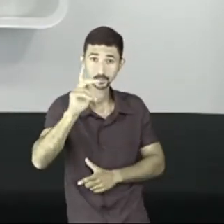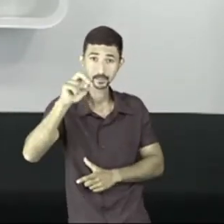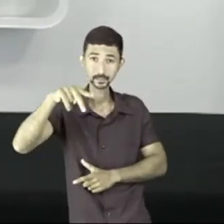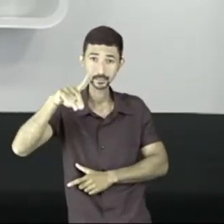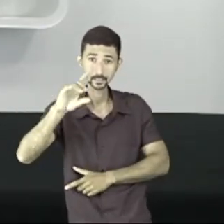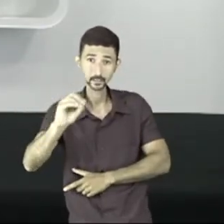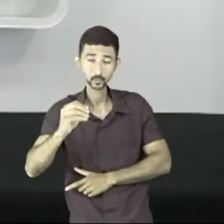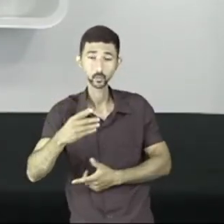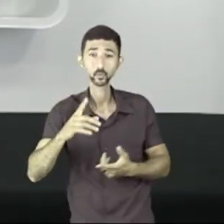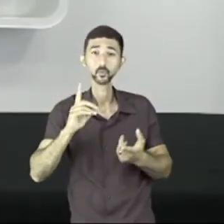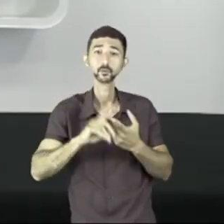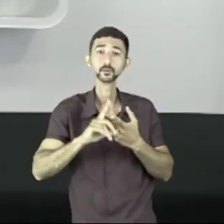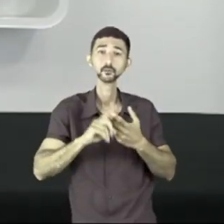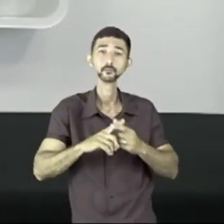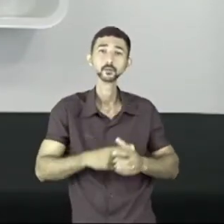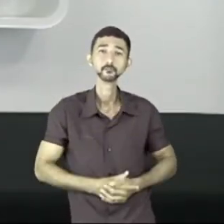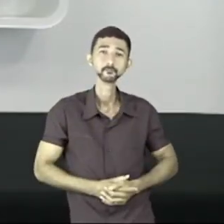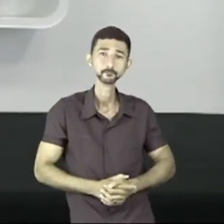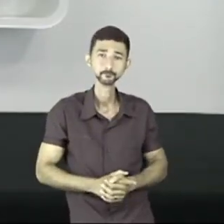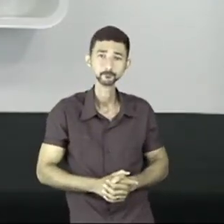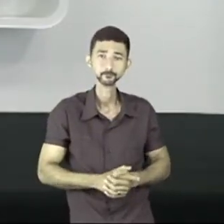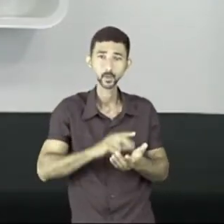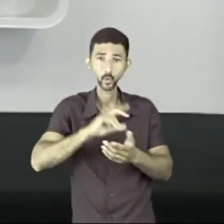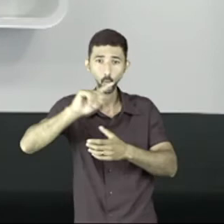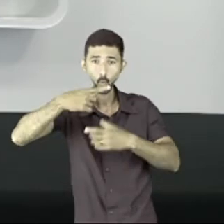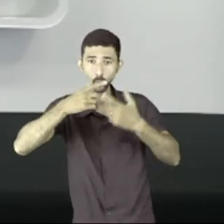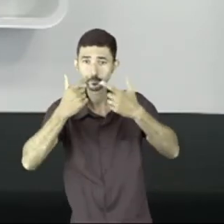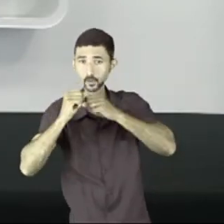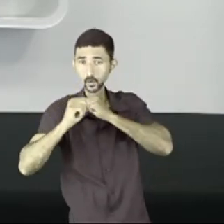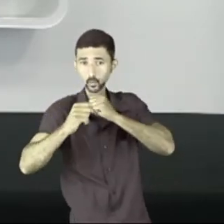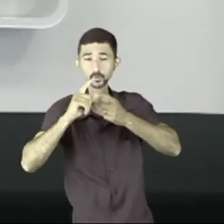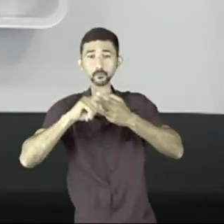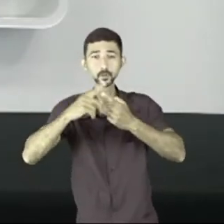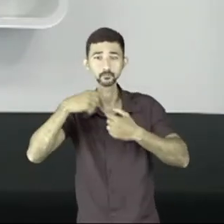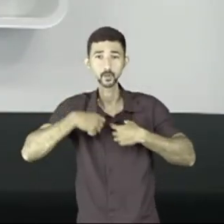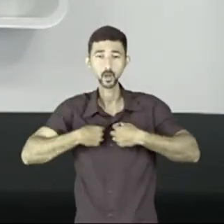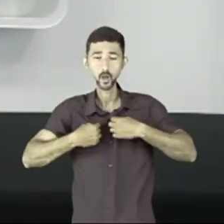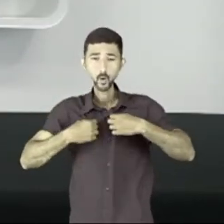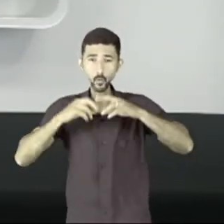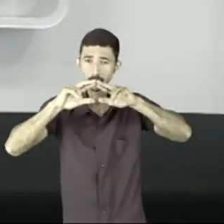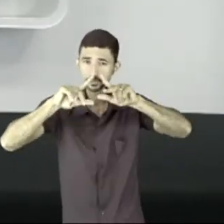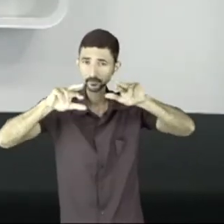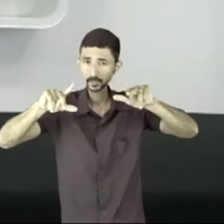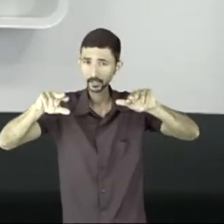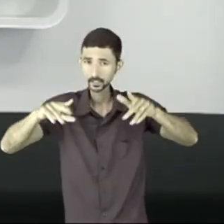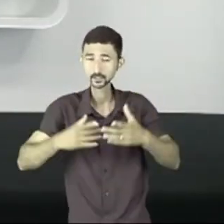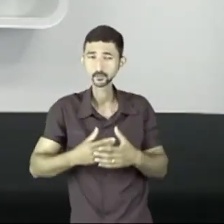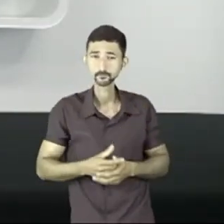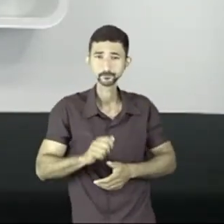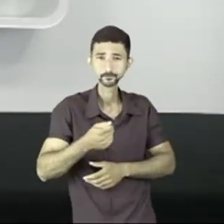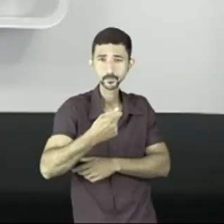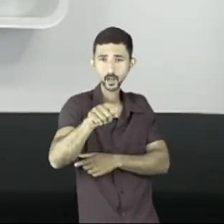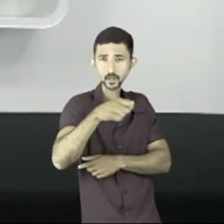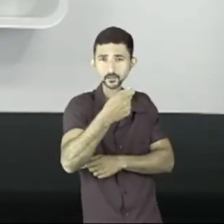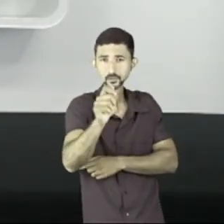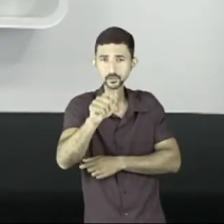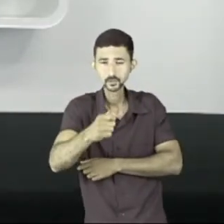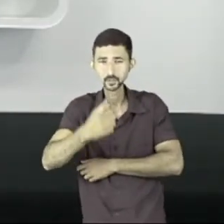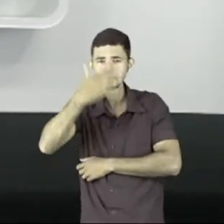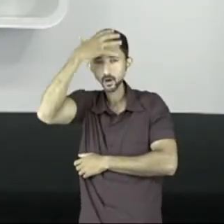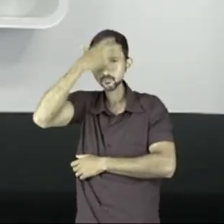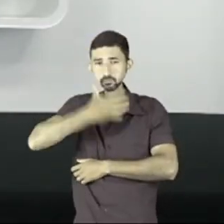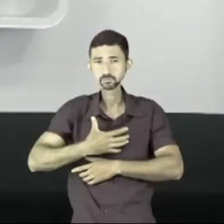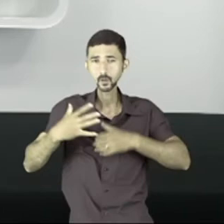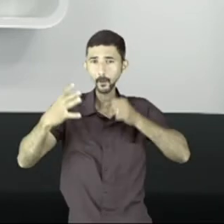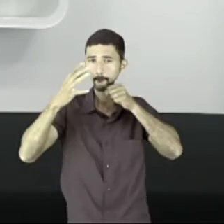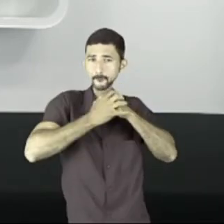como a gente viu no Tative. A esgrima tem todas essas proteções, tem esse sistema de